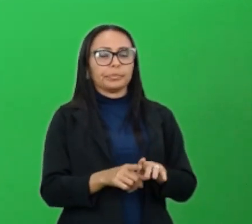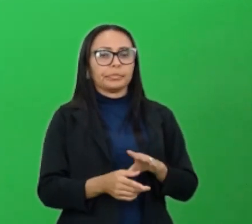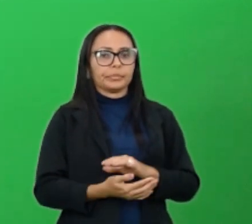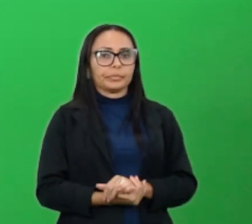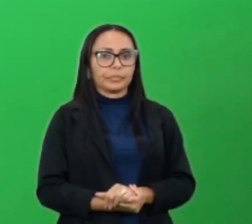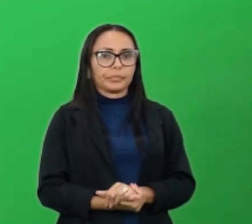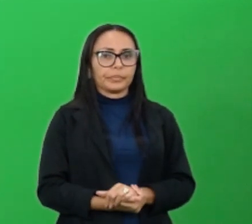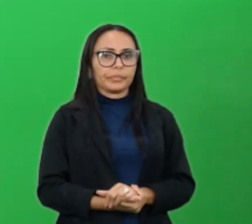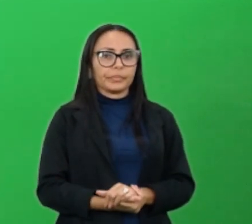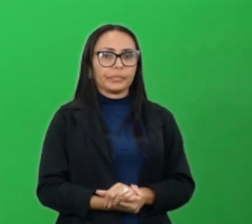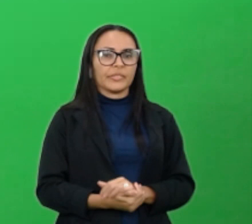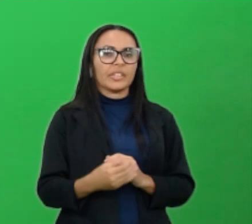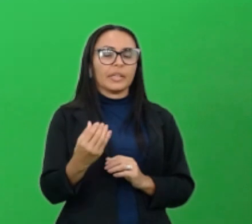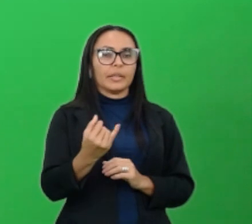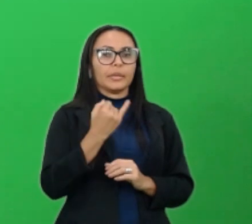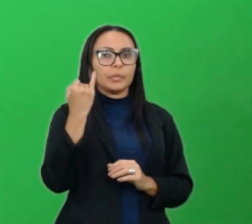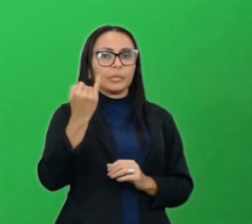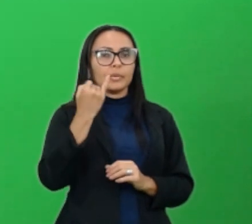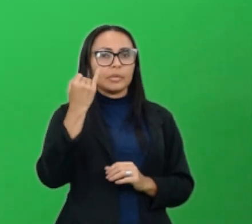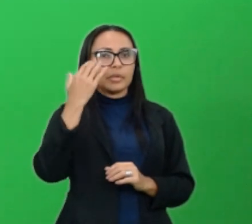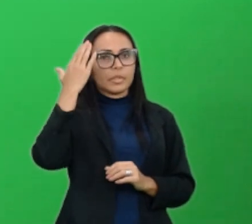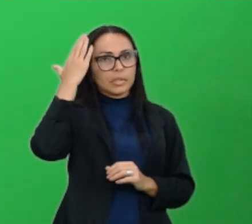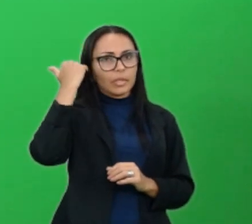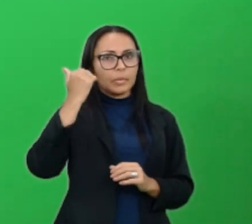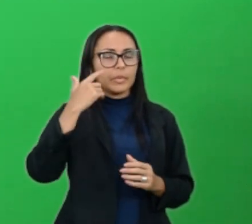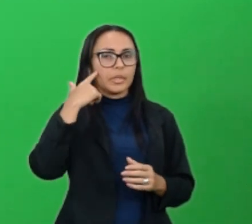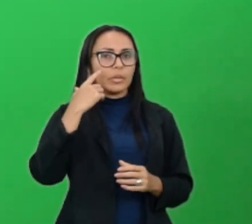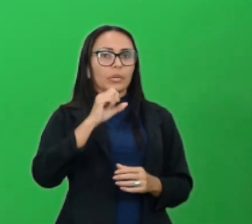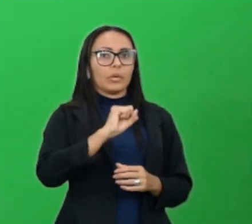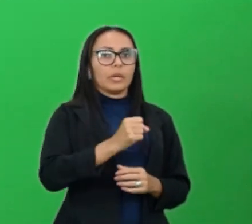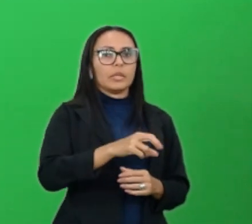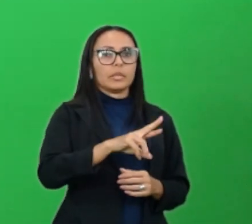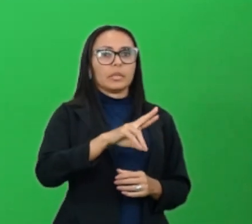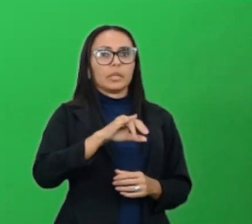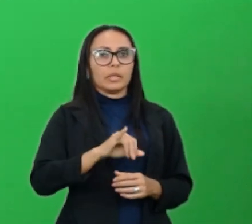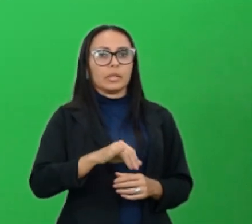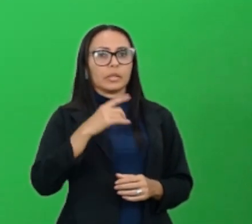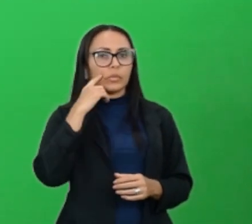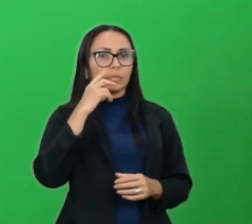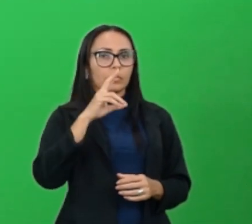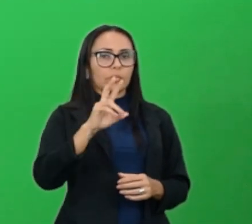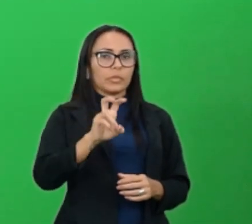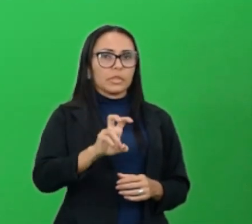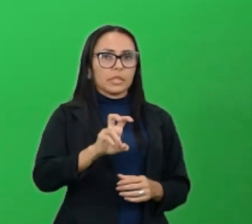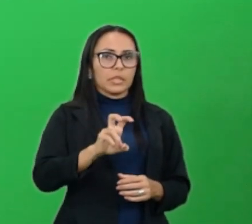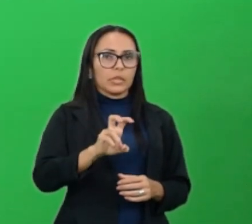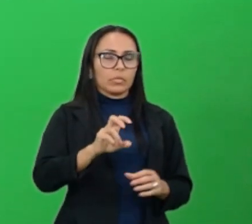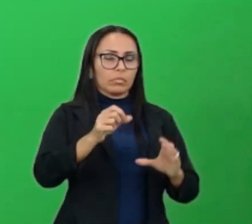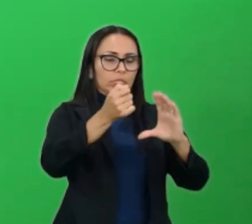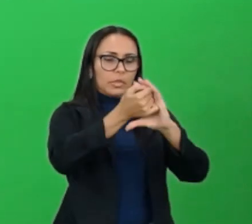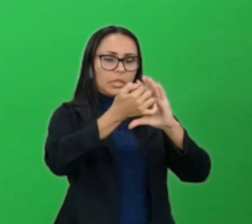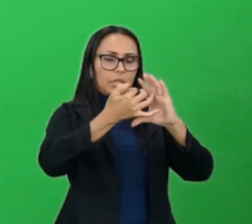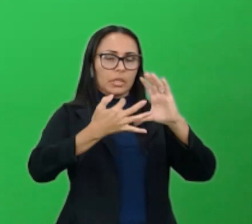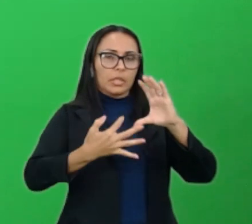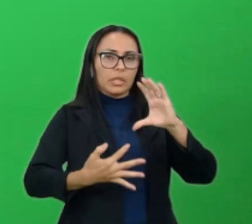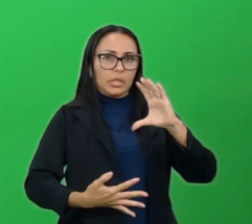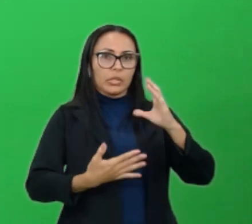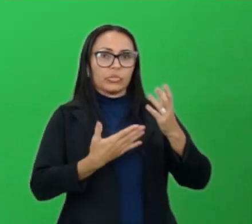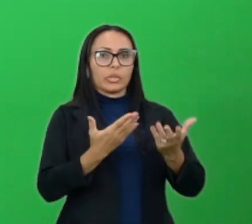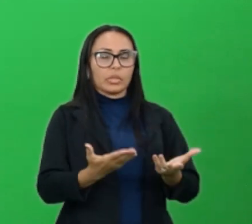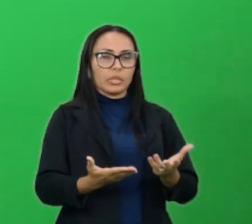gente saber é que o SRI ele vai contemplar 5 características relativas a